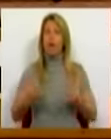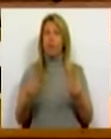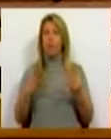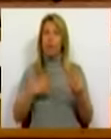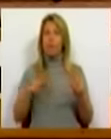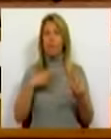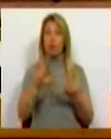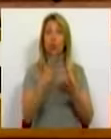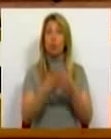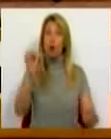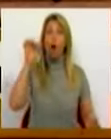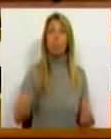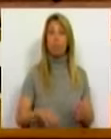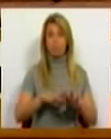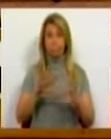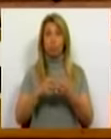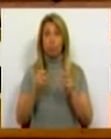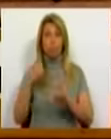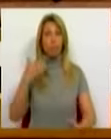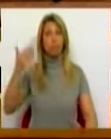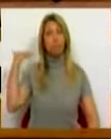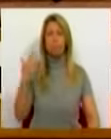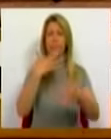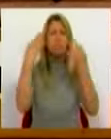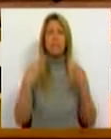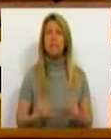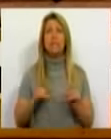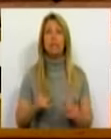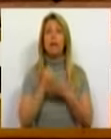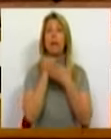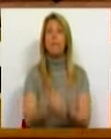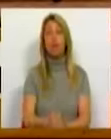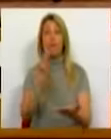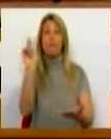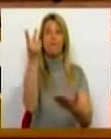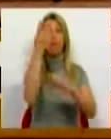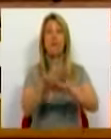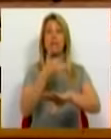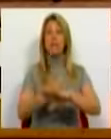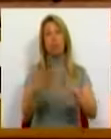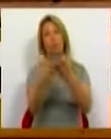imediatas para problemas antigos, vão, com toda a certeza, apoiar os dois setores